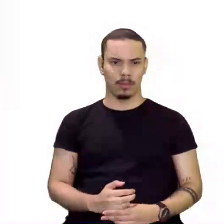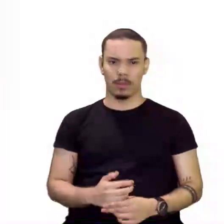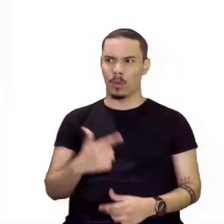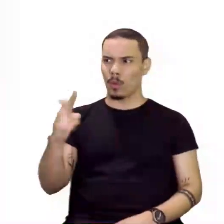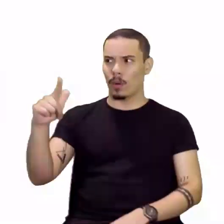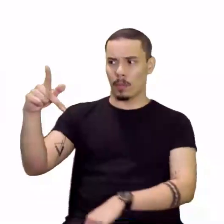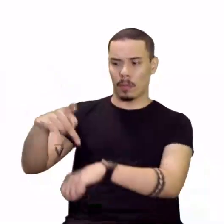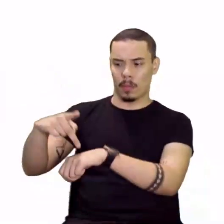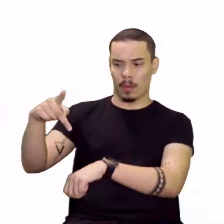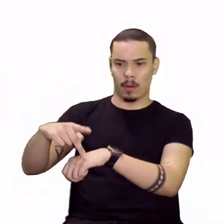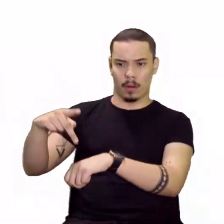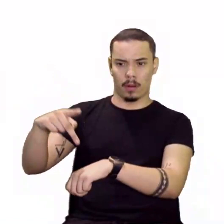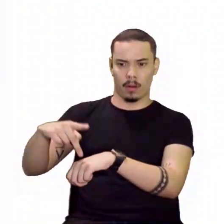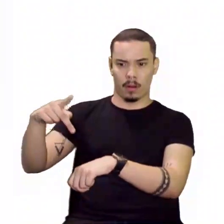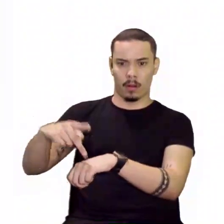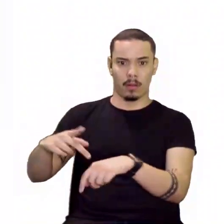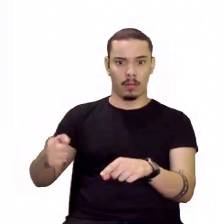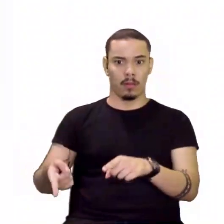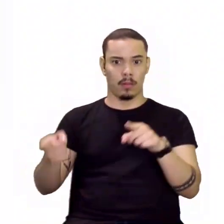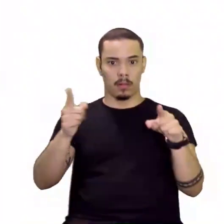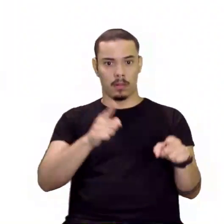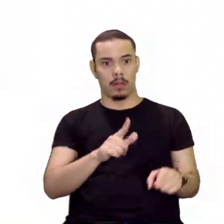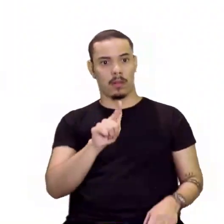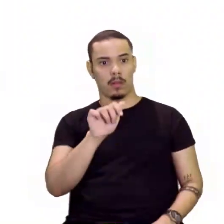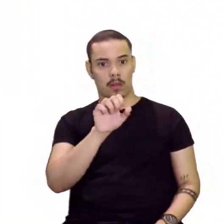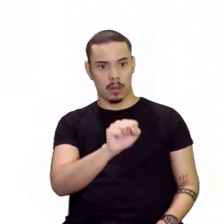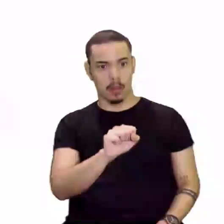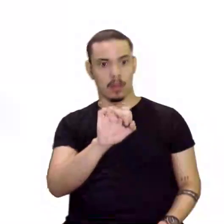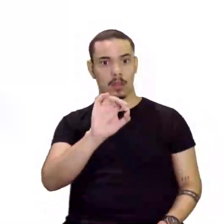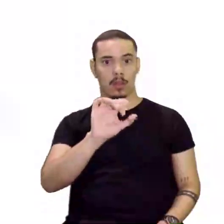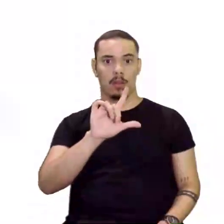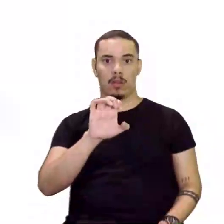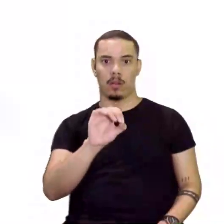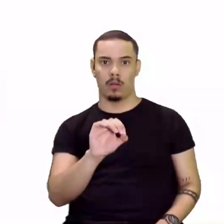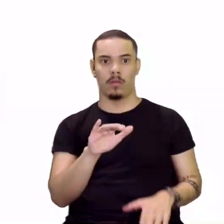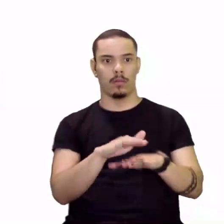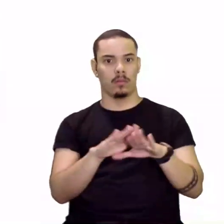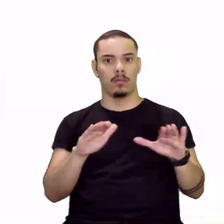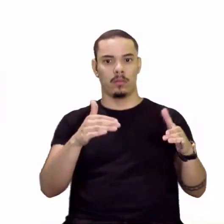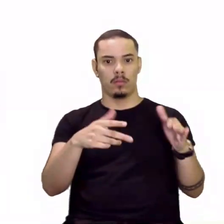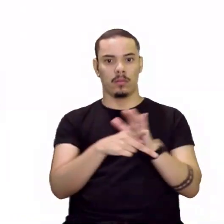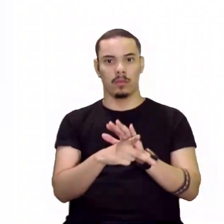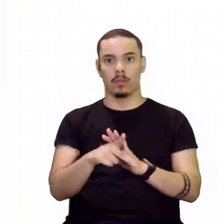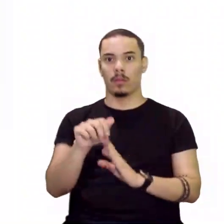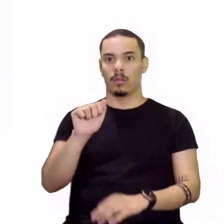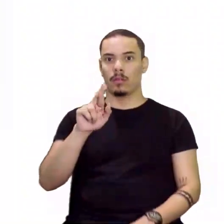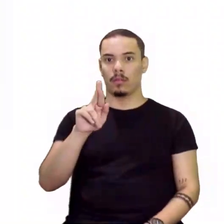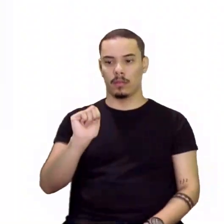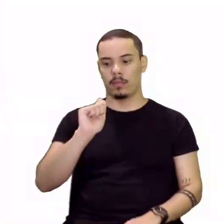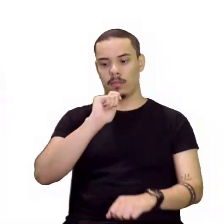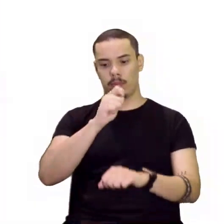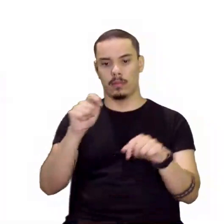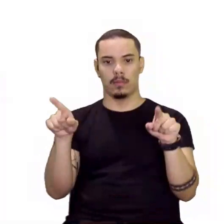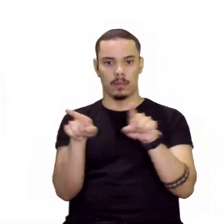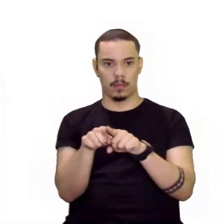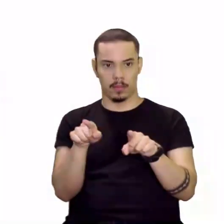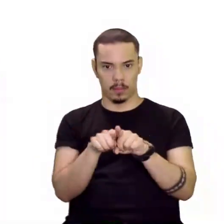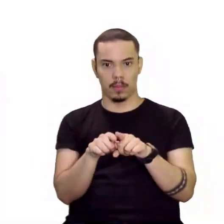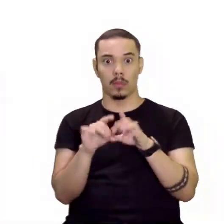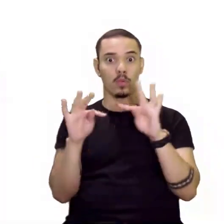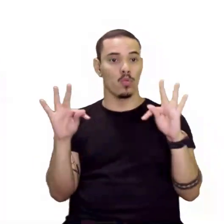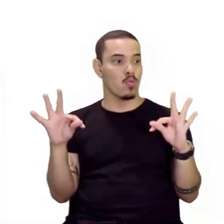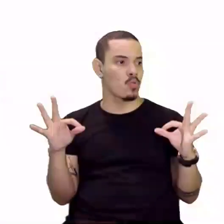pedra. É gasoduto, oleoduto, arqueoduto, tá?